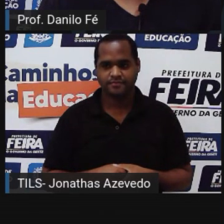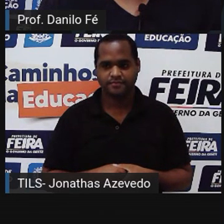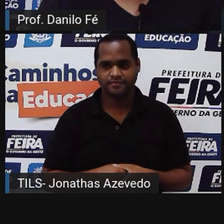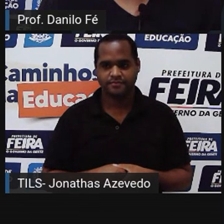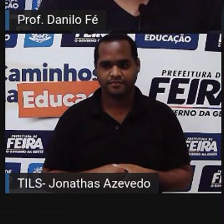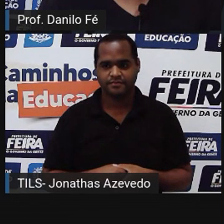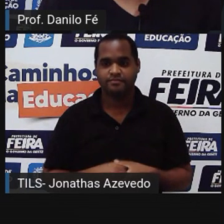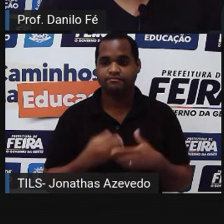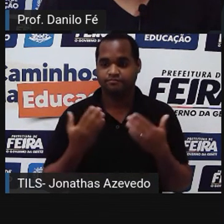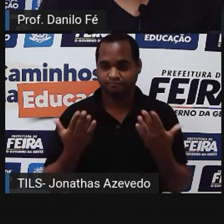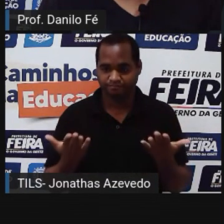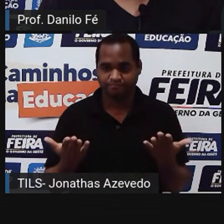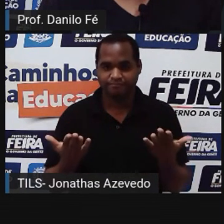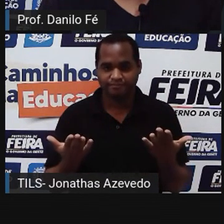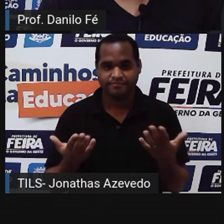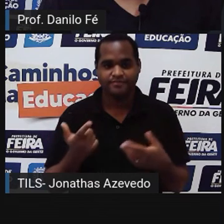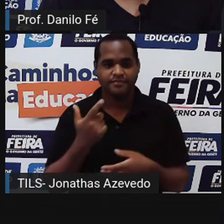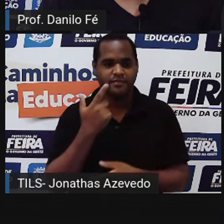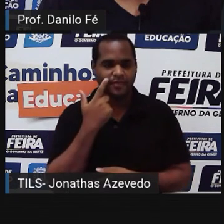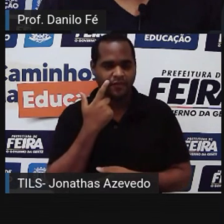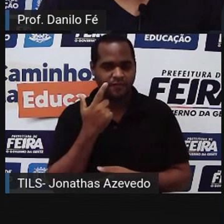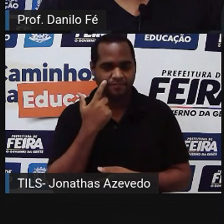eu vou